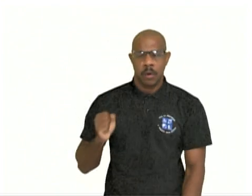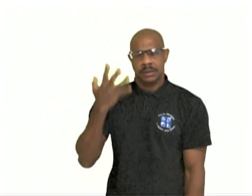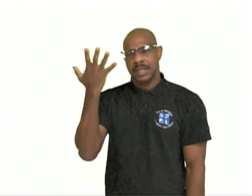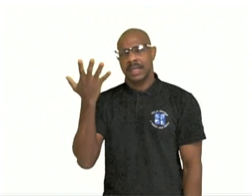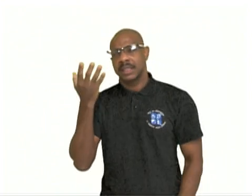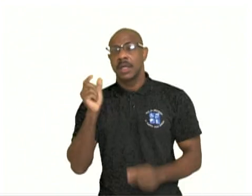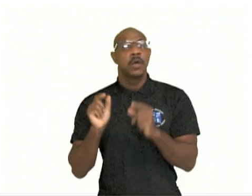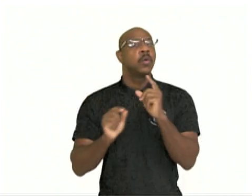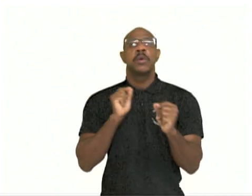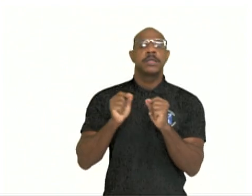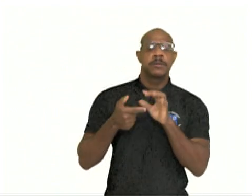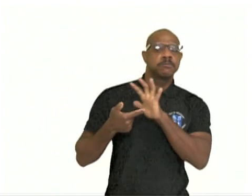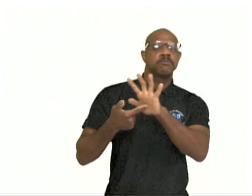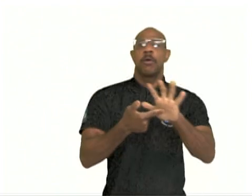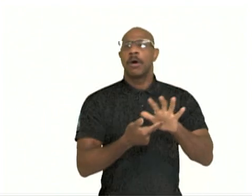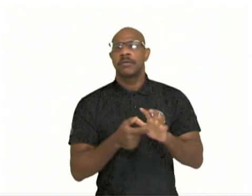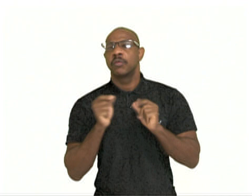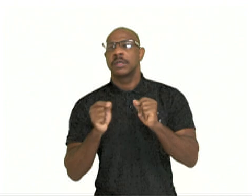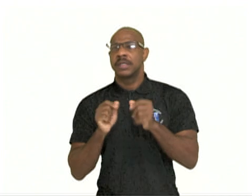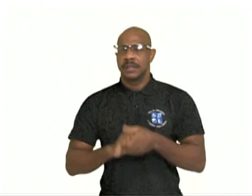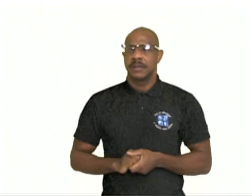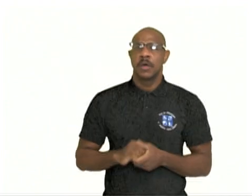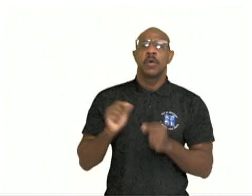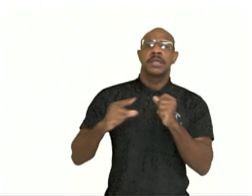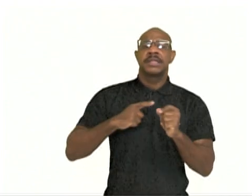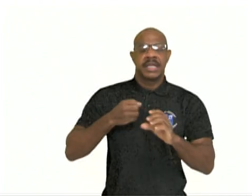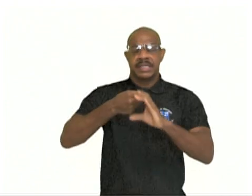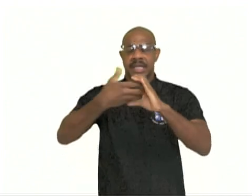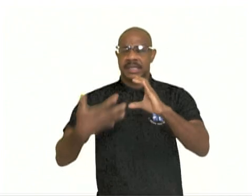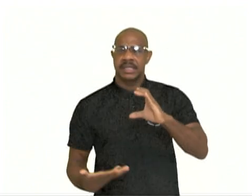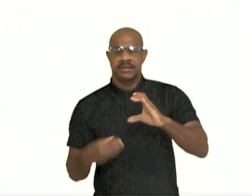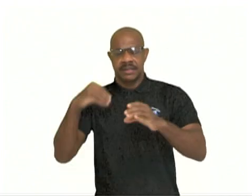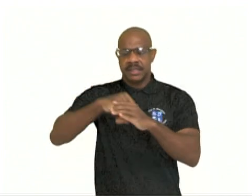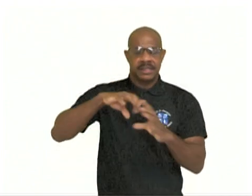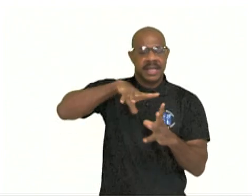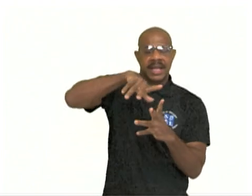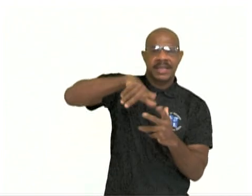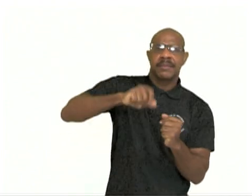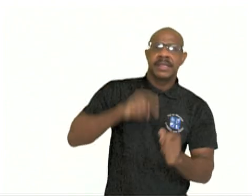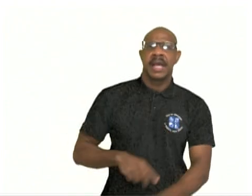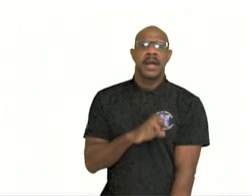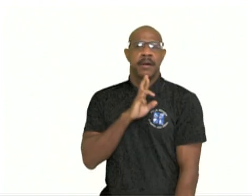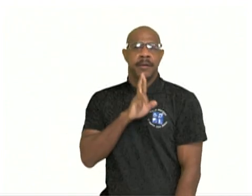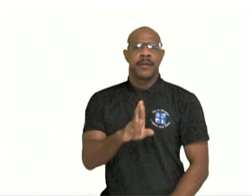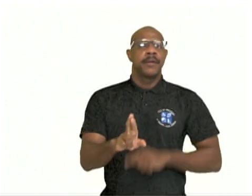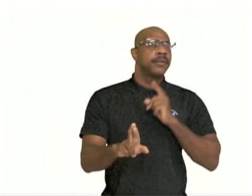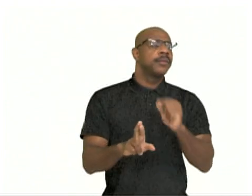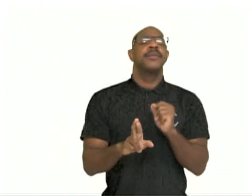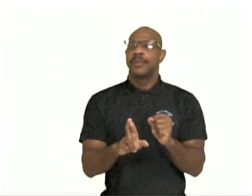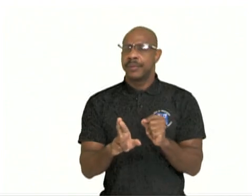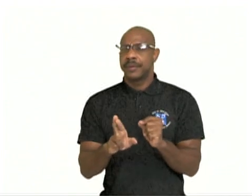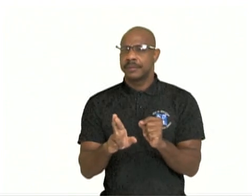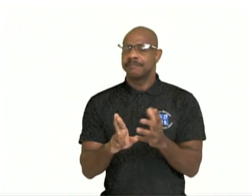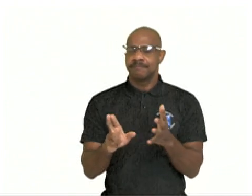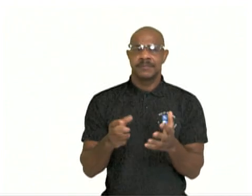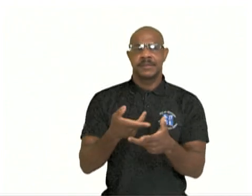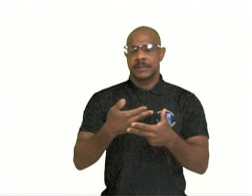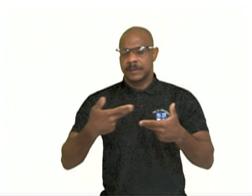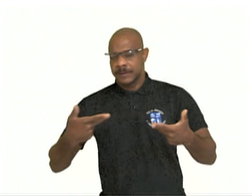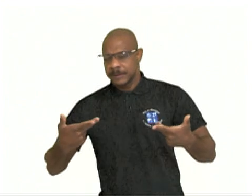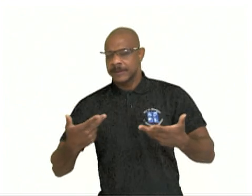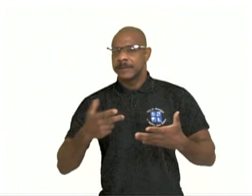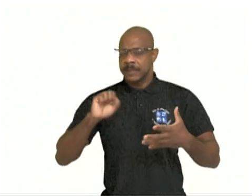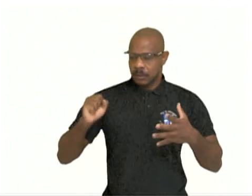eles resultam? O que nós temos de características na Terra que são resultados dessa dinâmica? E também